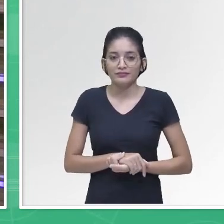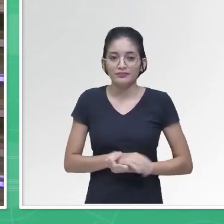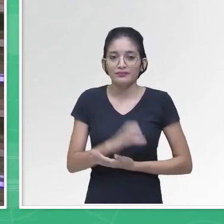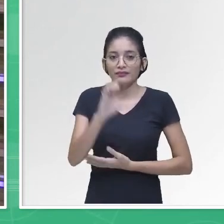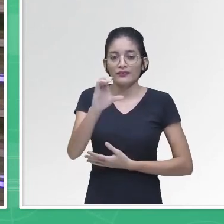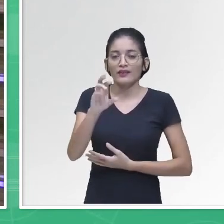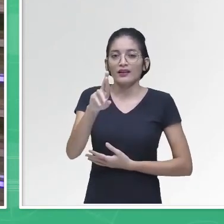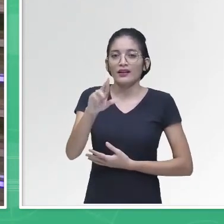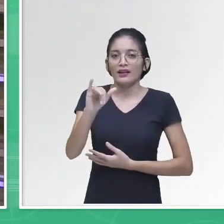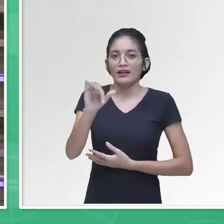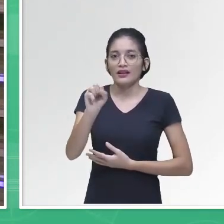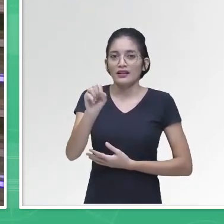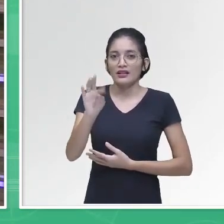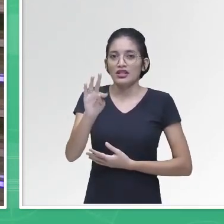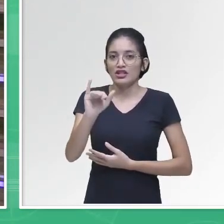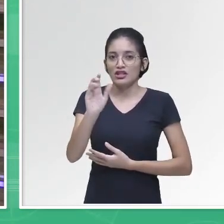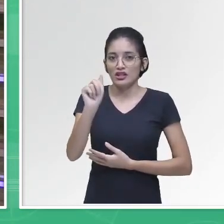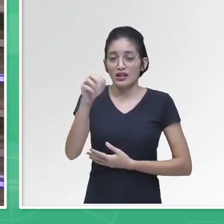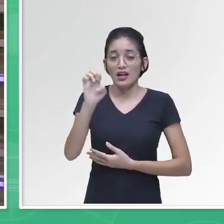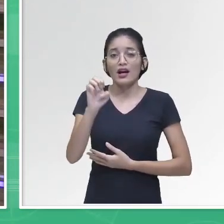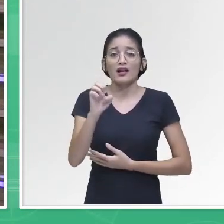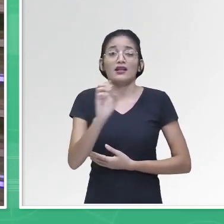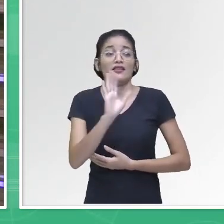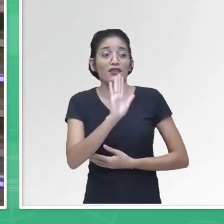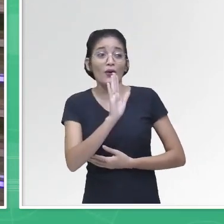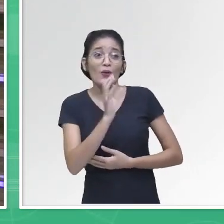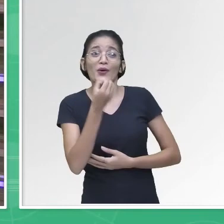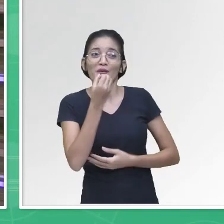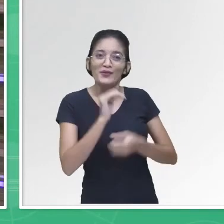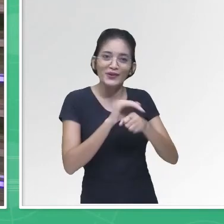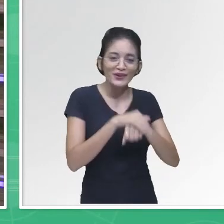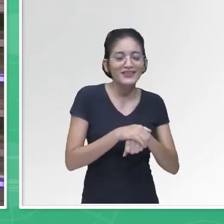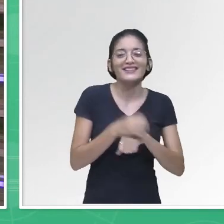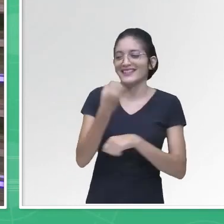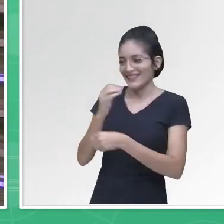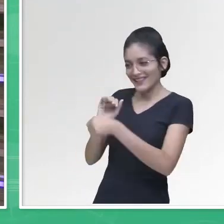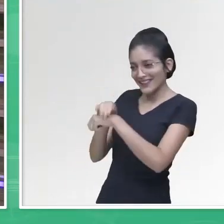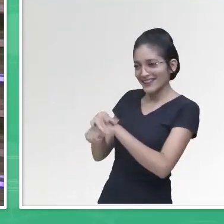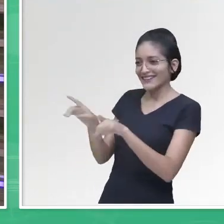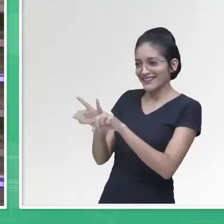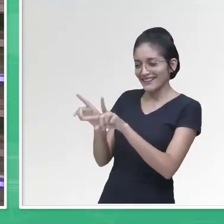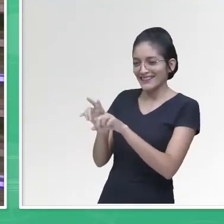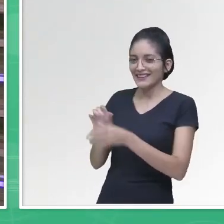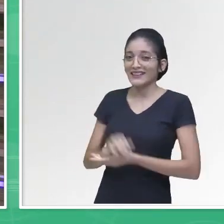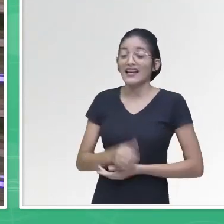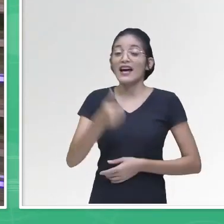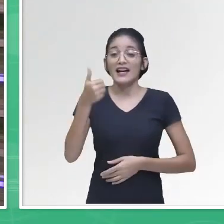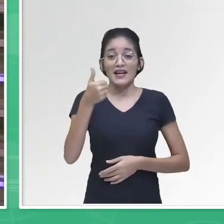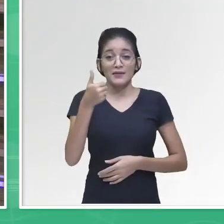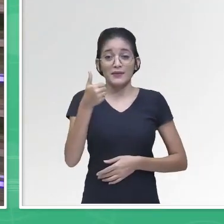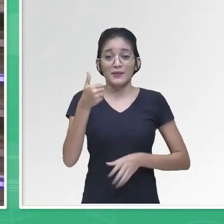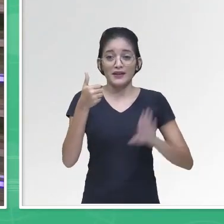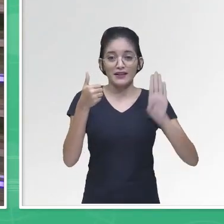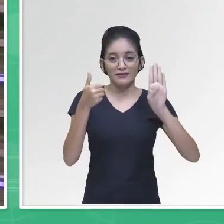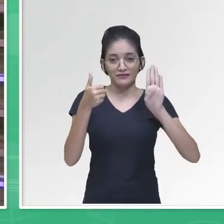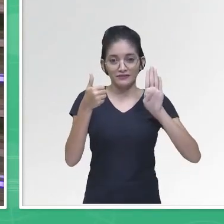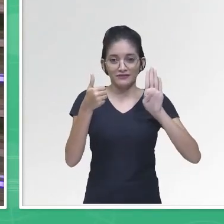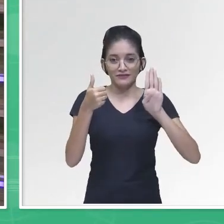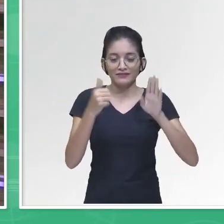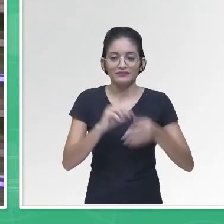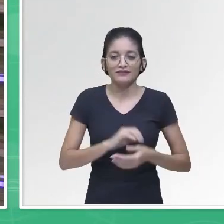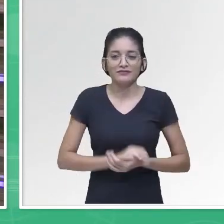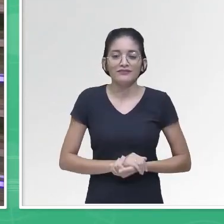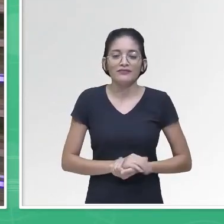Cristiane. Boa noite, professora. Boa noite, Cristina. Cristina. A primeira é a letra B. Temos